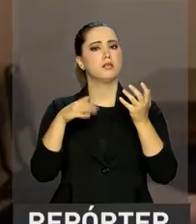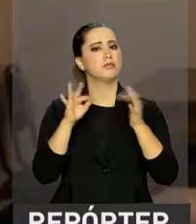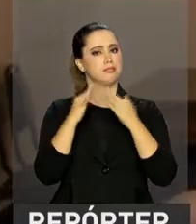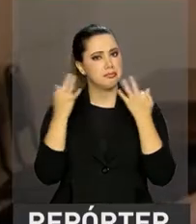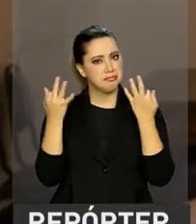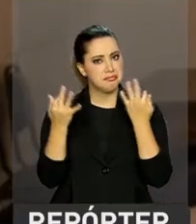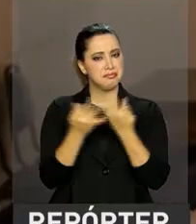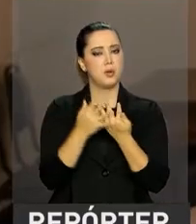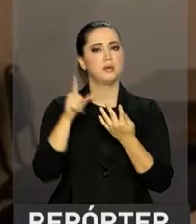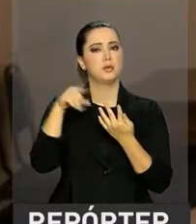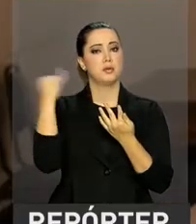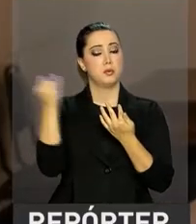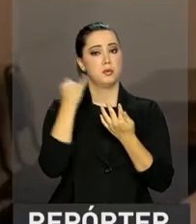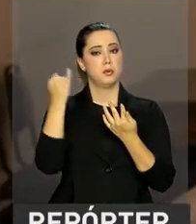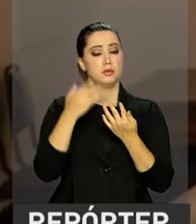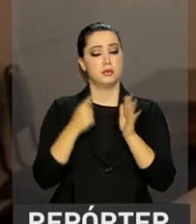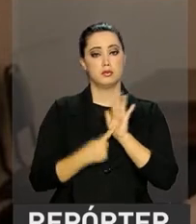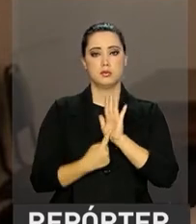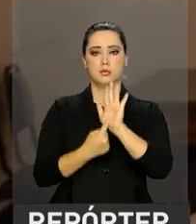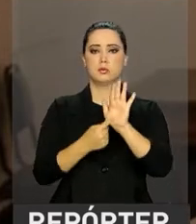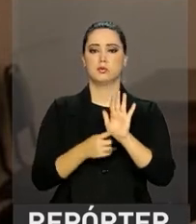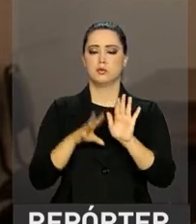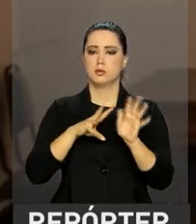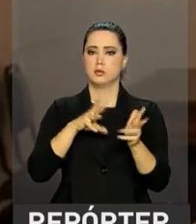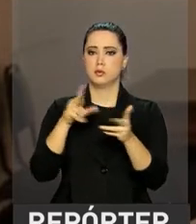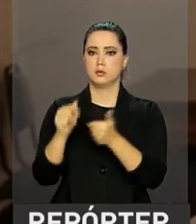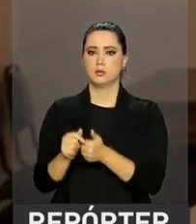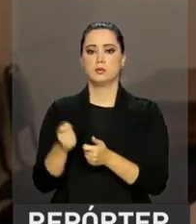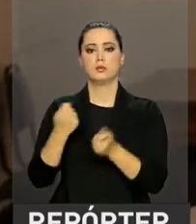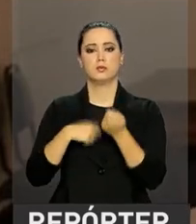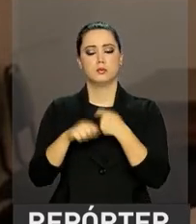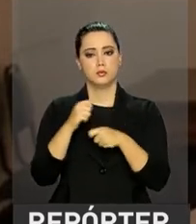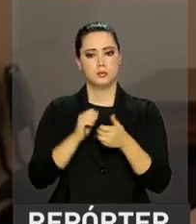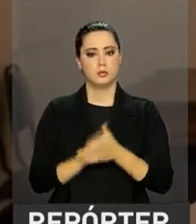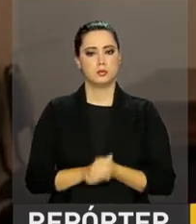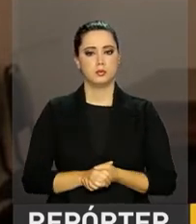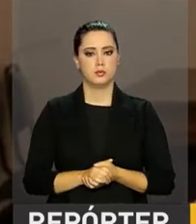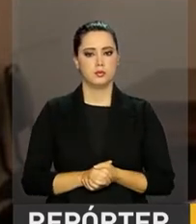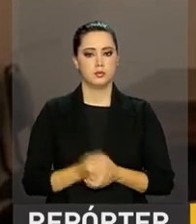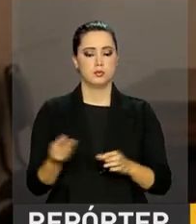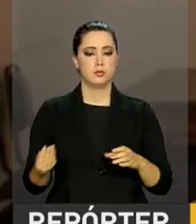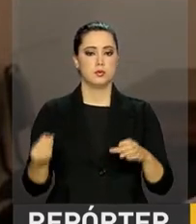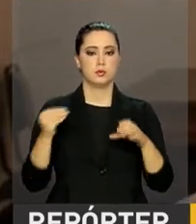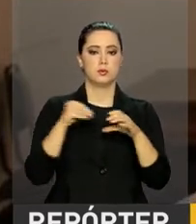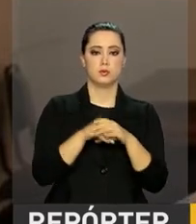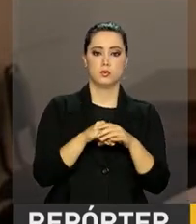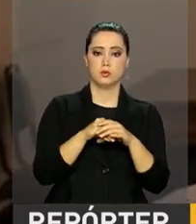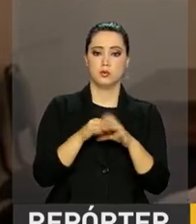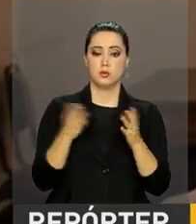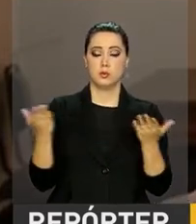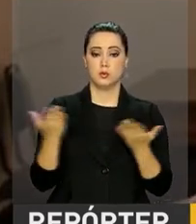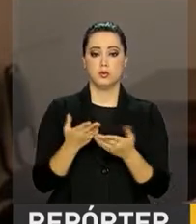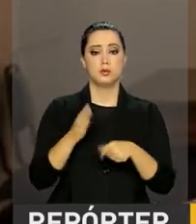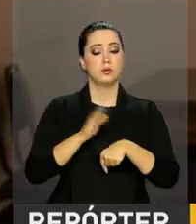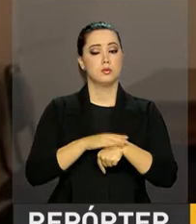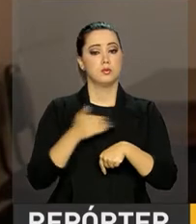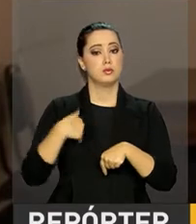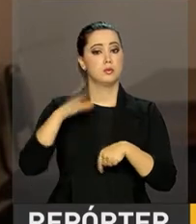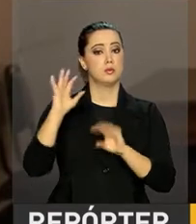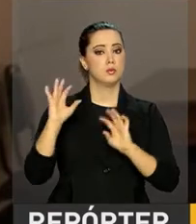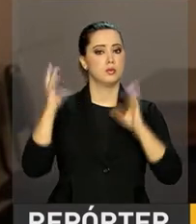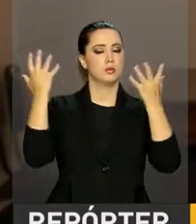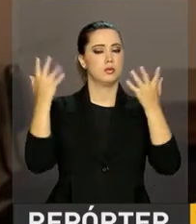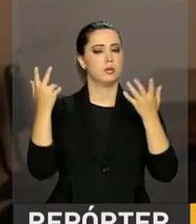brasil como protagonista no cenário econômico internacional que insere o brasil definitivamente no cenário dos grandes eventos